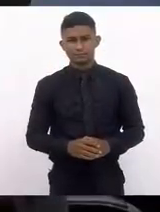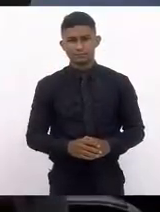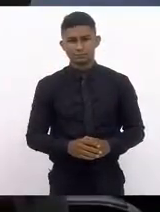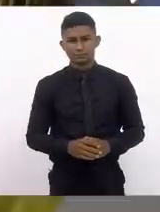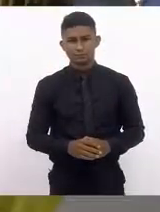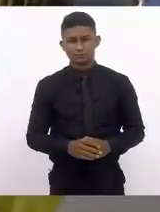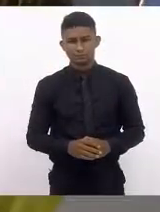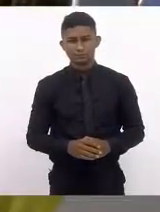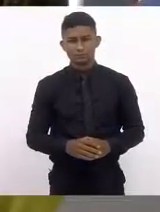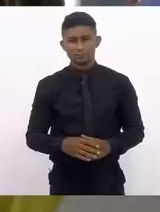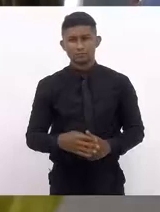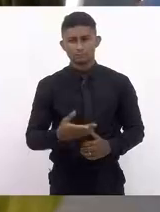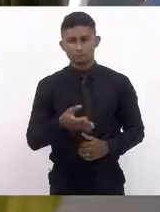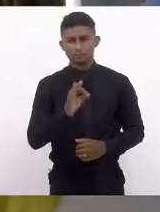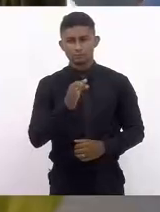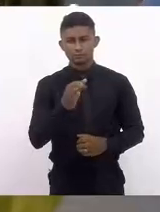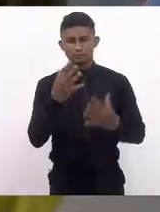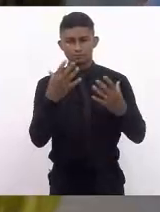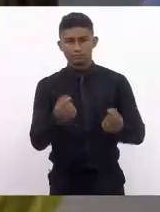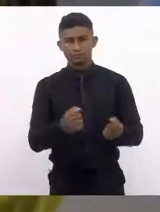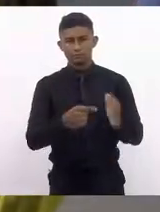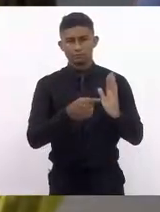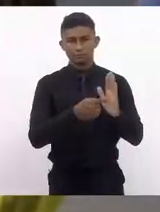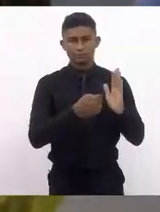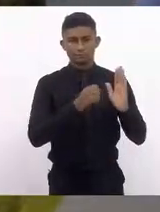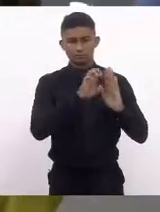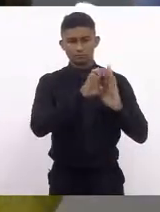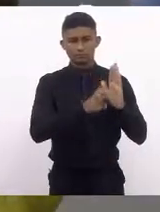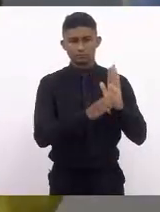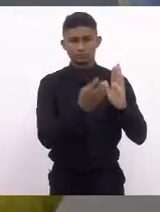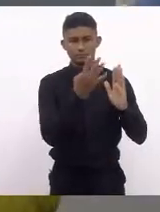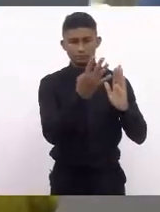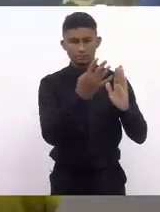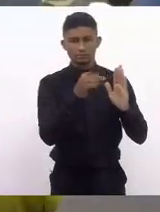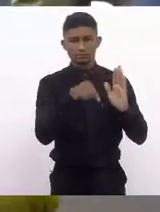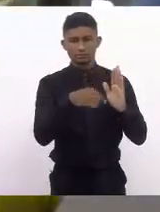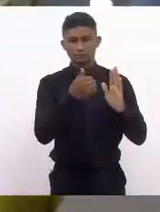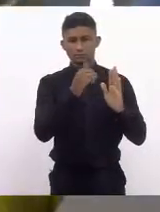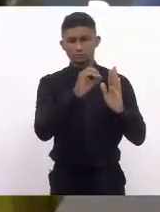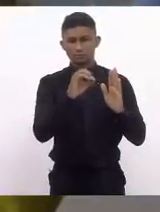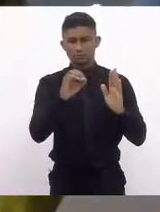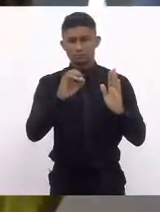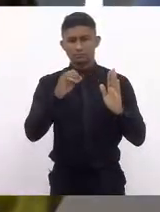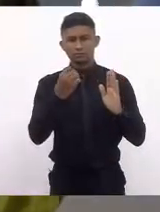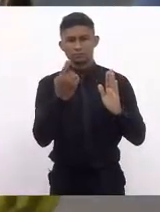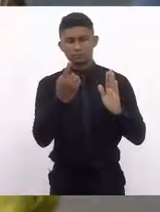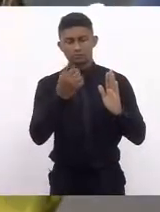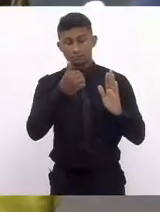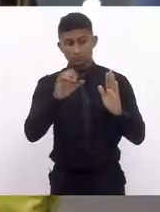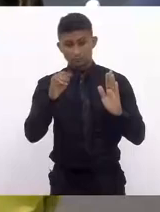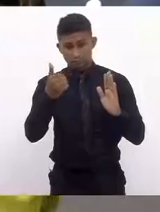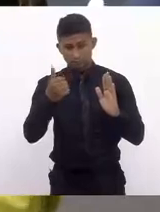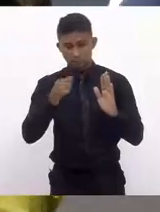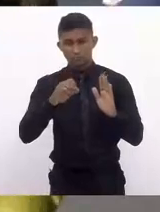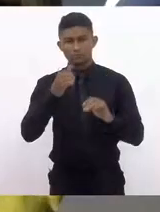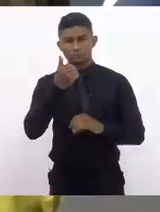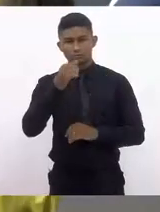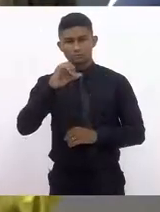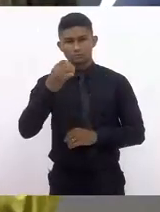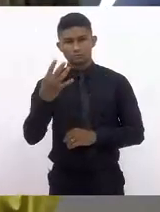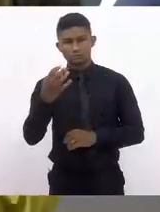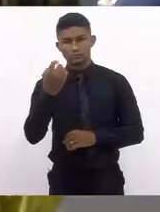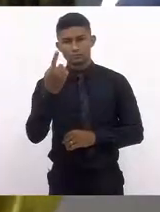pareceram favoráveis emendas 4 100 101 101 116 91 94 95